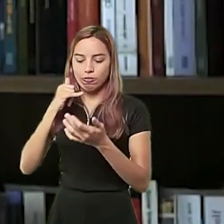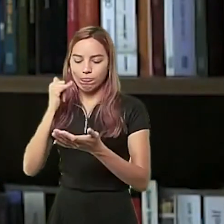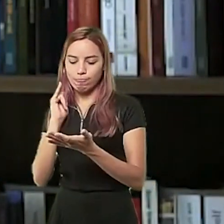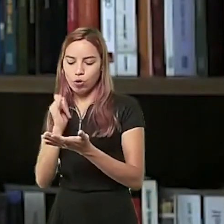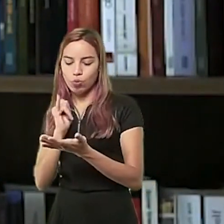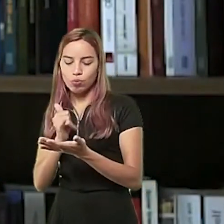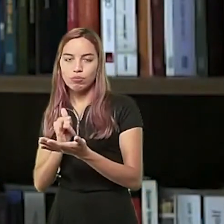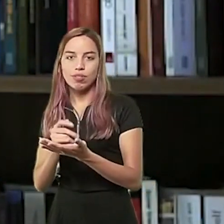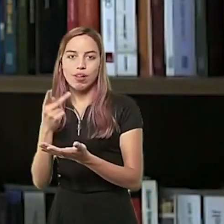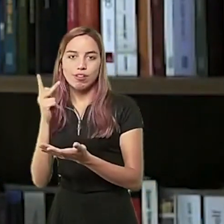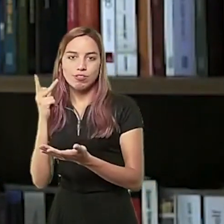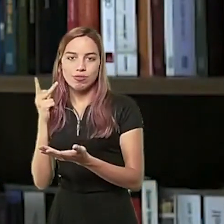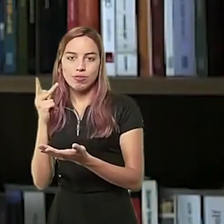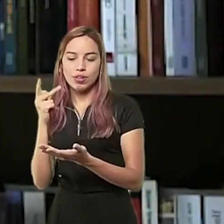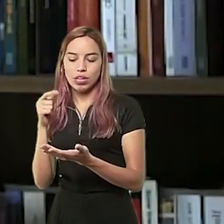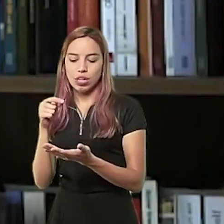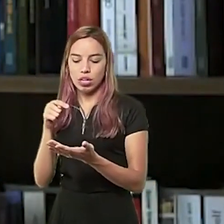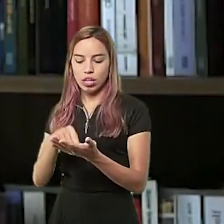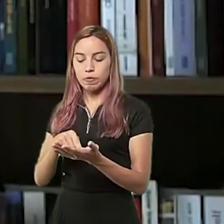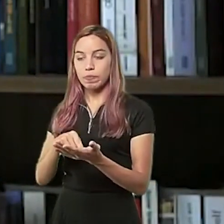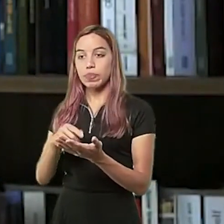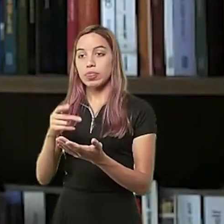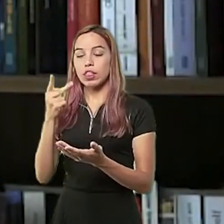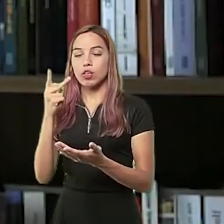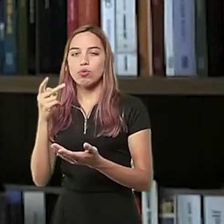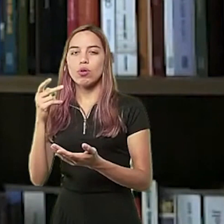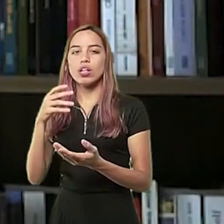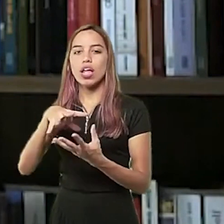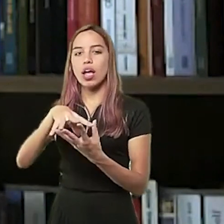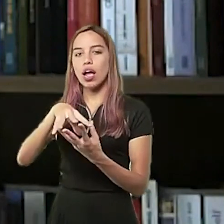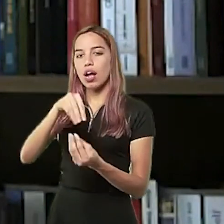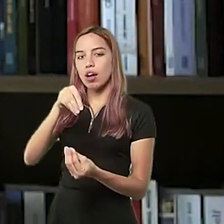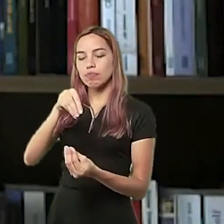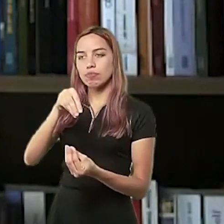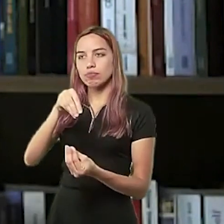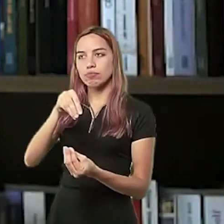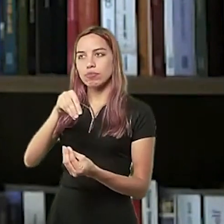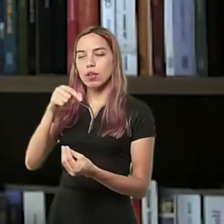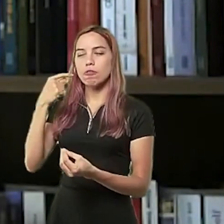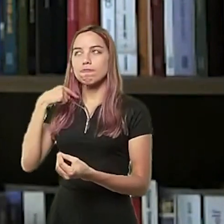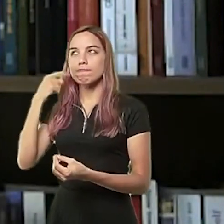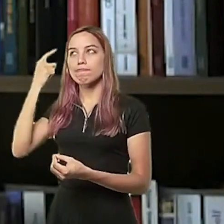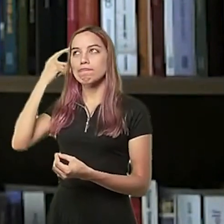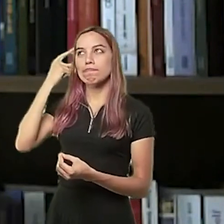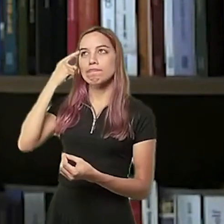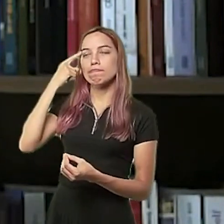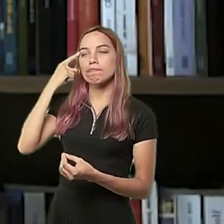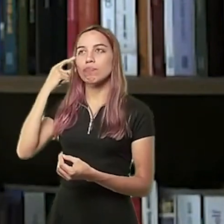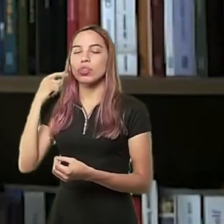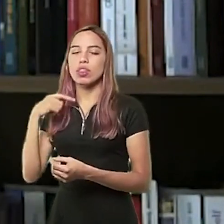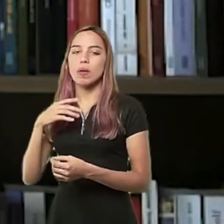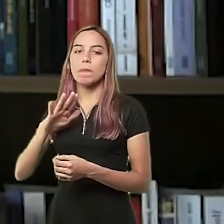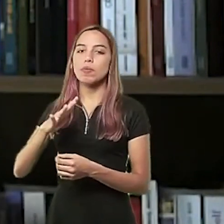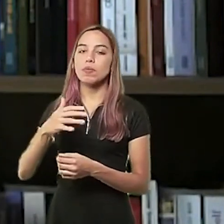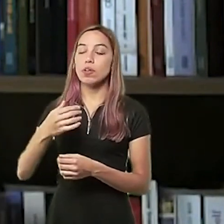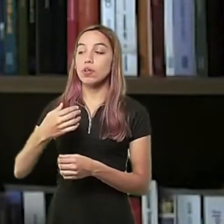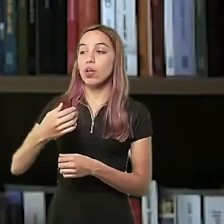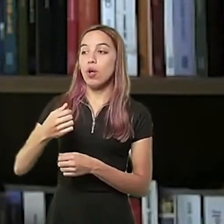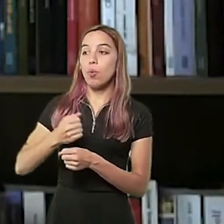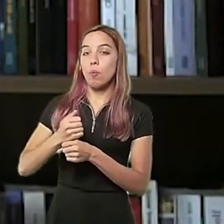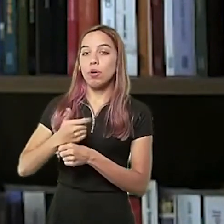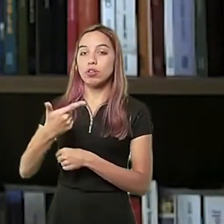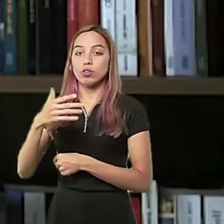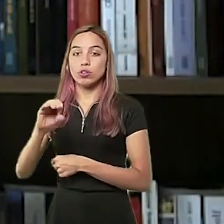de Alma, ela surgiu para mim em 2009, veja só. Viajando pelo interior da Bahia, eu cheguei numa comunidade,